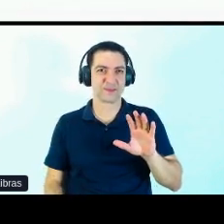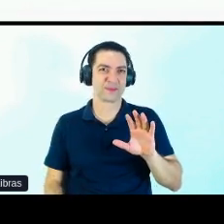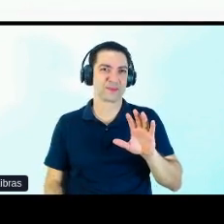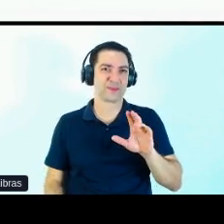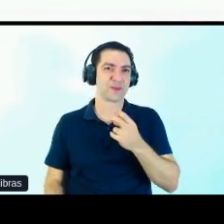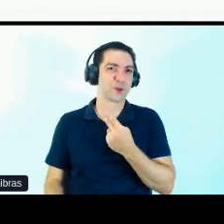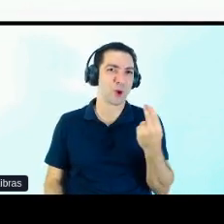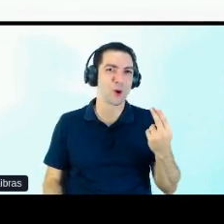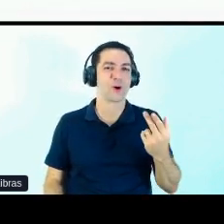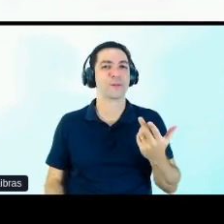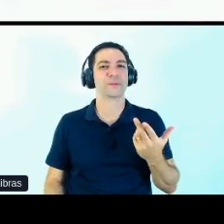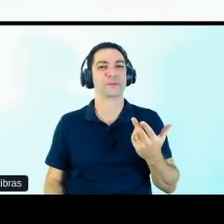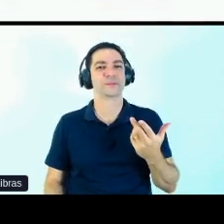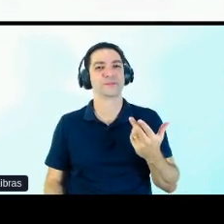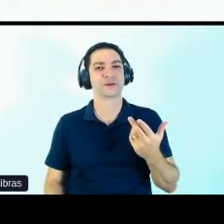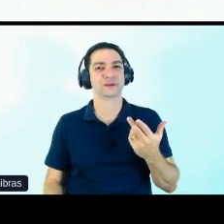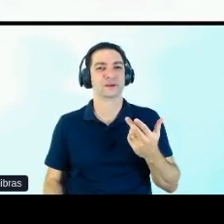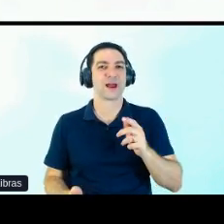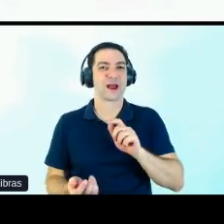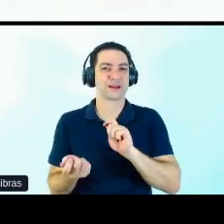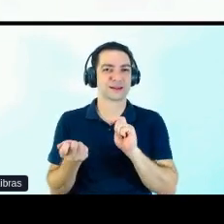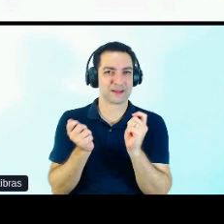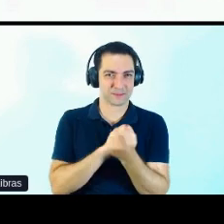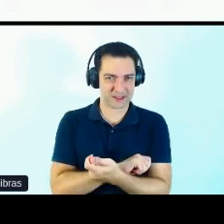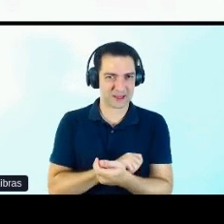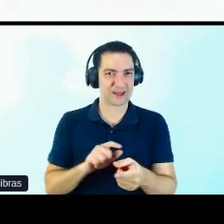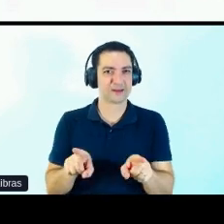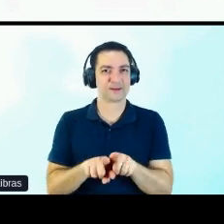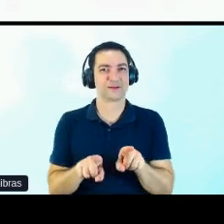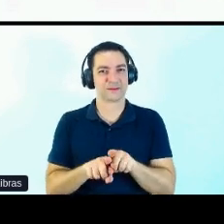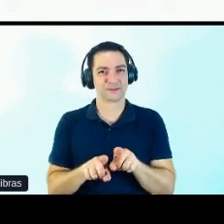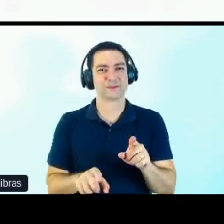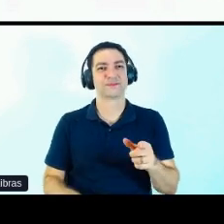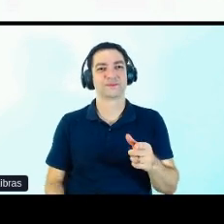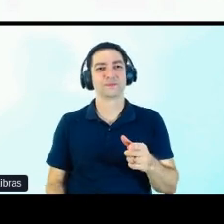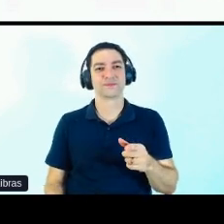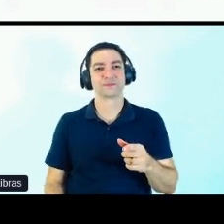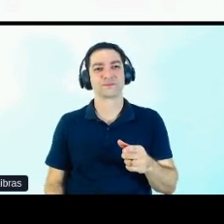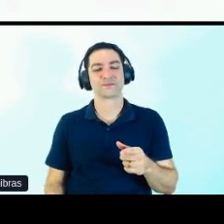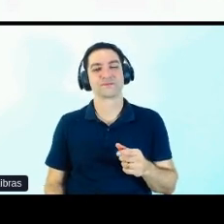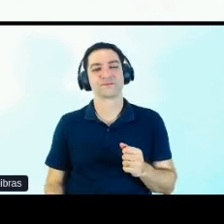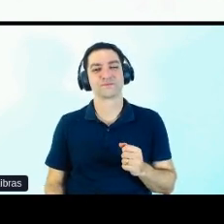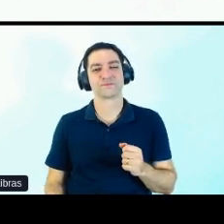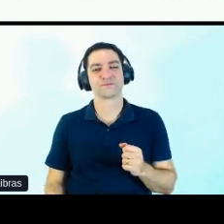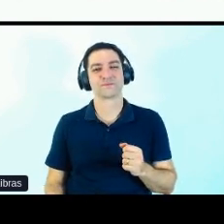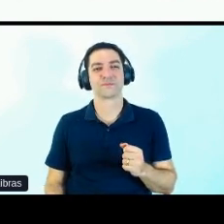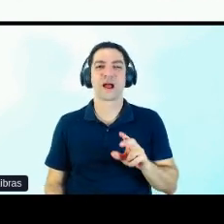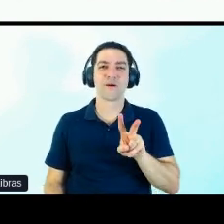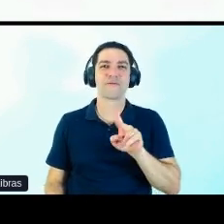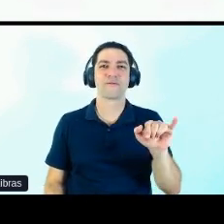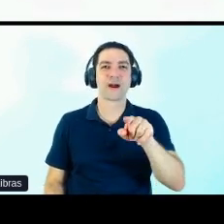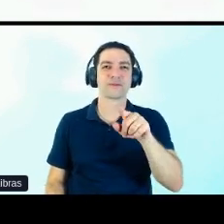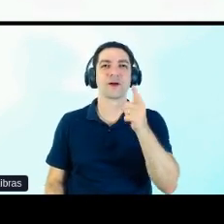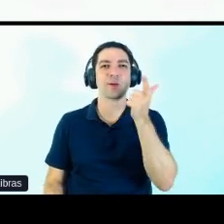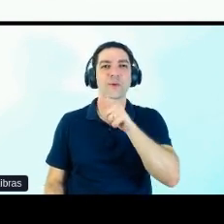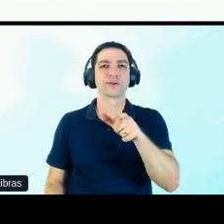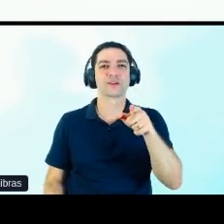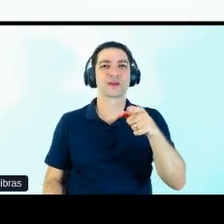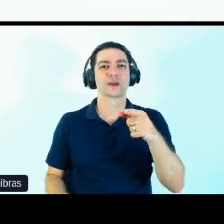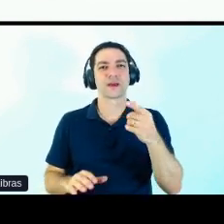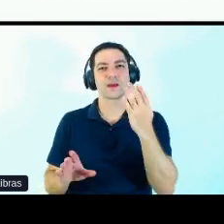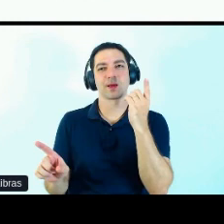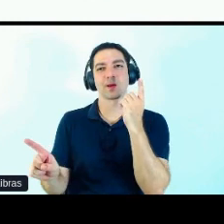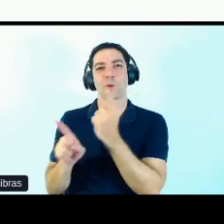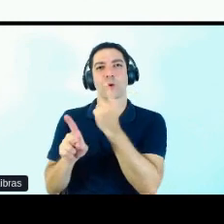ou turismo adaptado, que é o nome da empresa antiga, negócio você vai conseguir achar meu site e